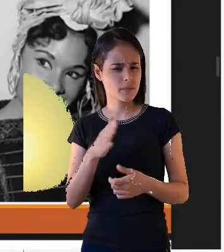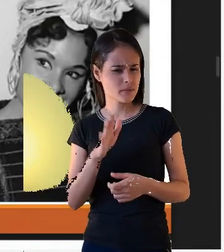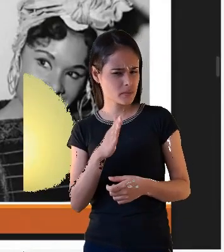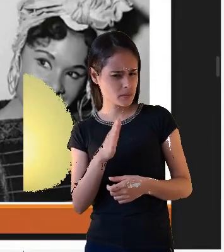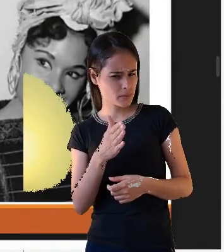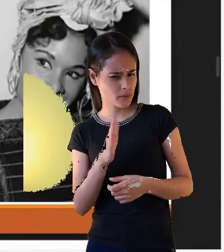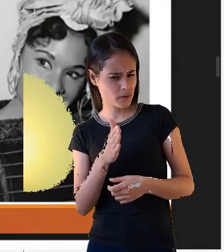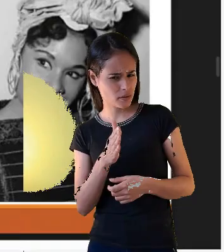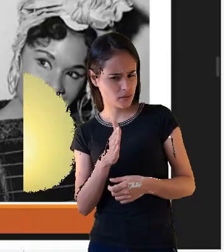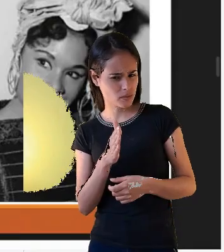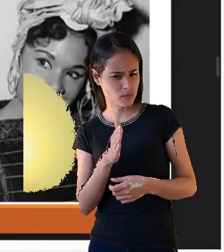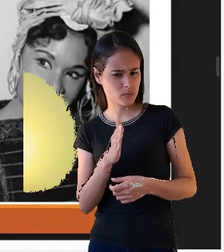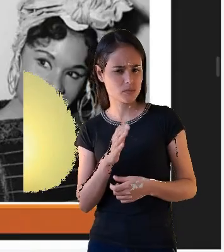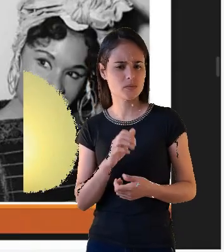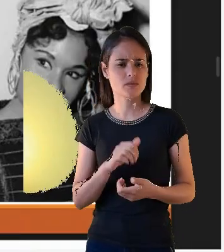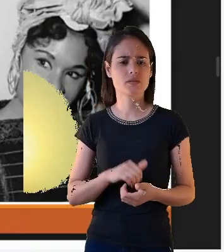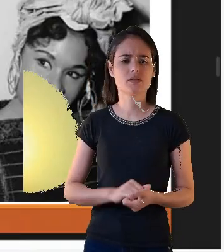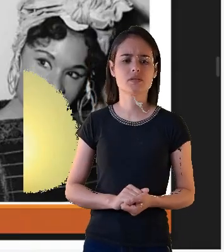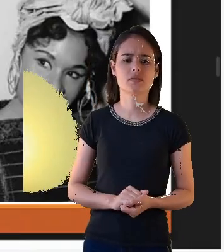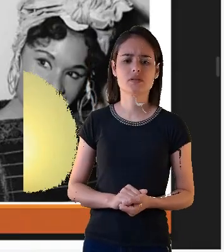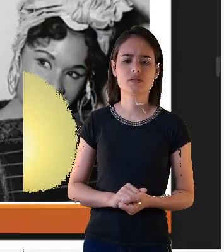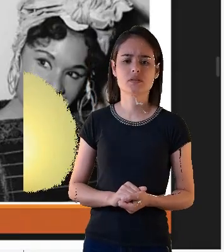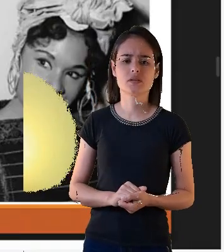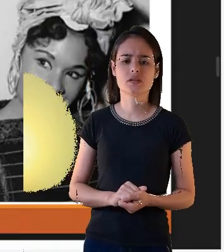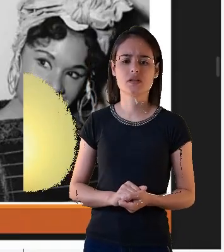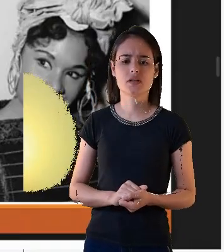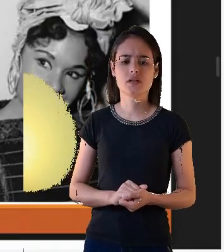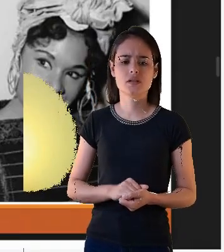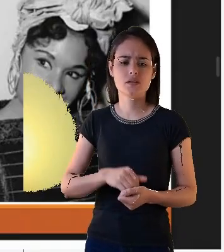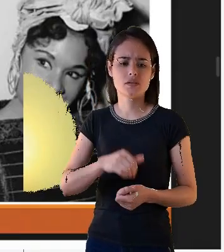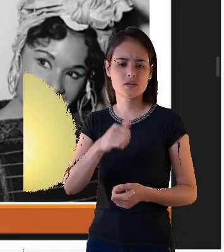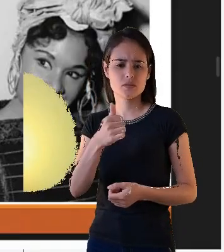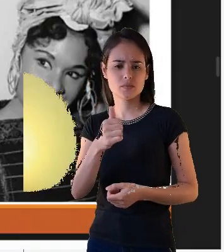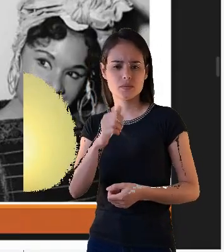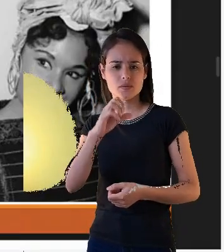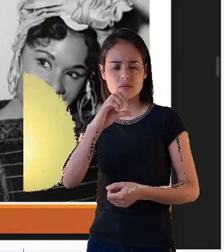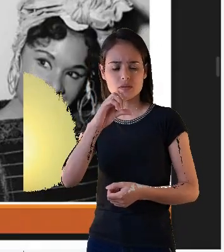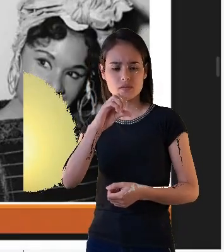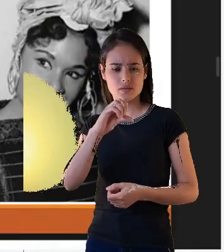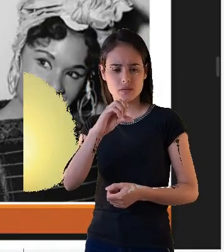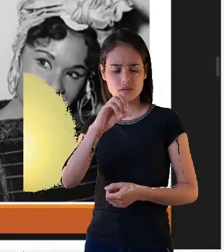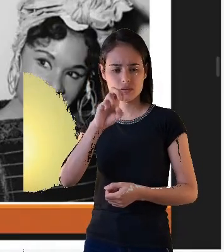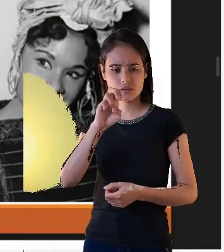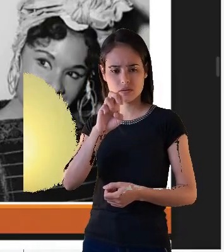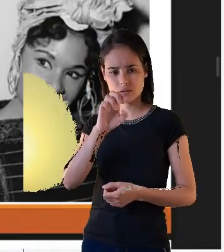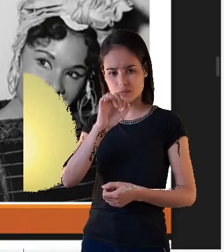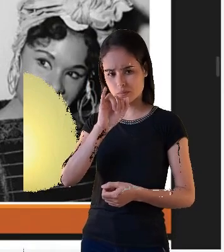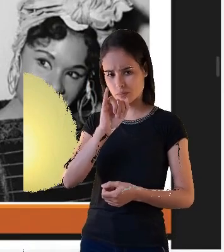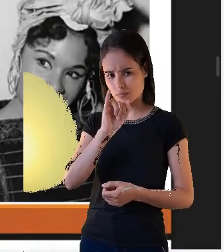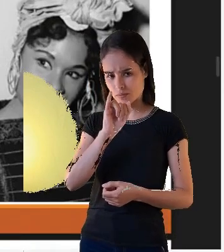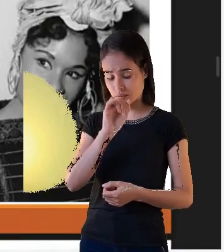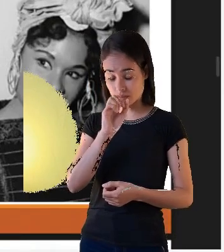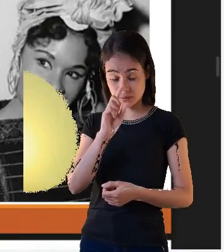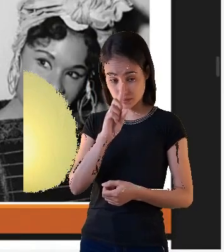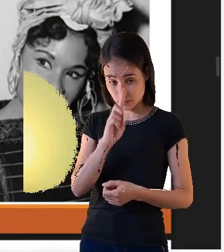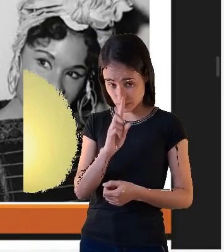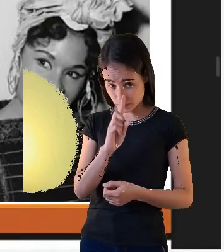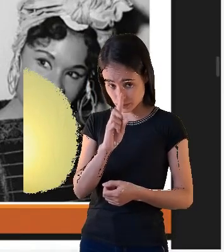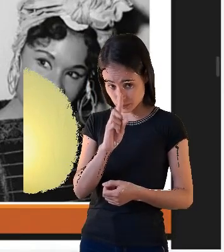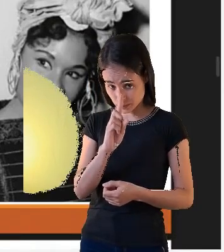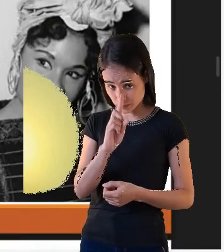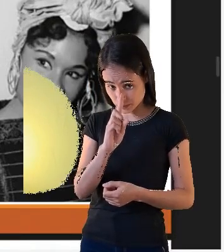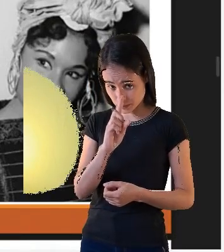Depois a gente vai ter, a partir, né, de 51,